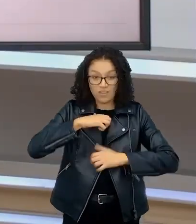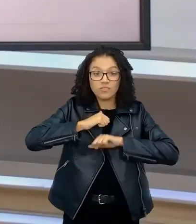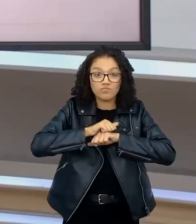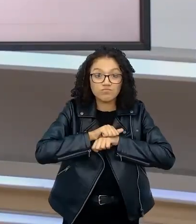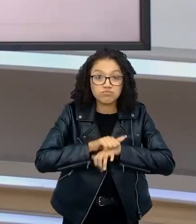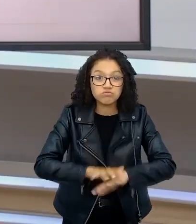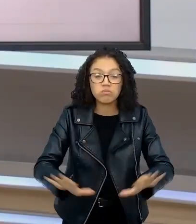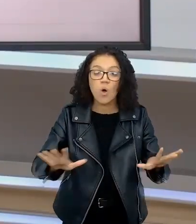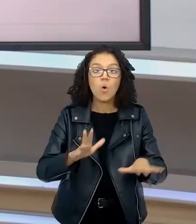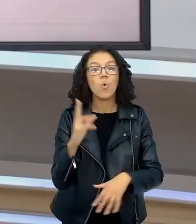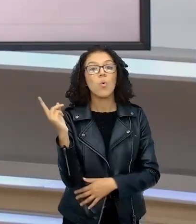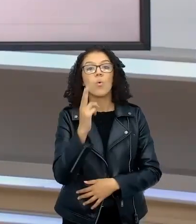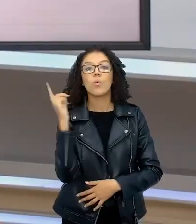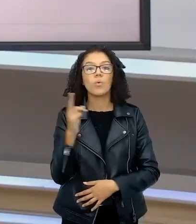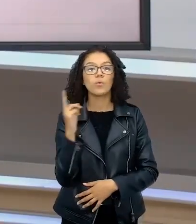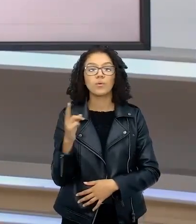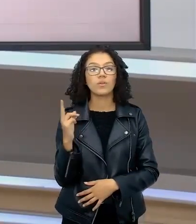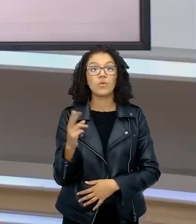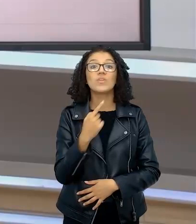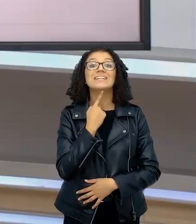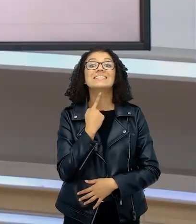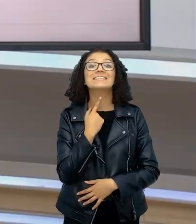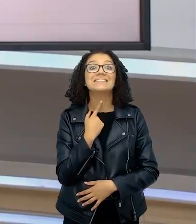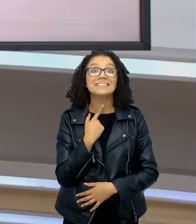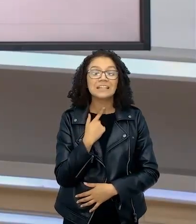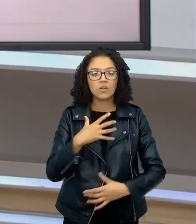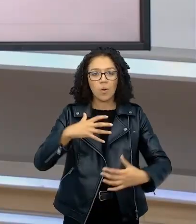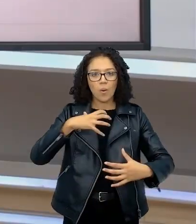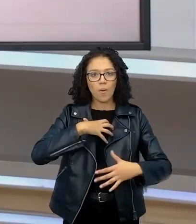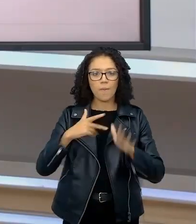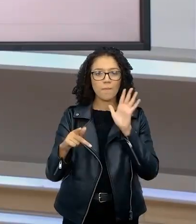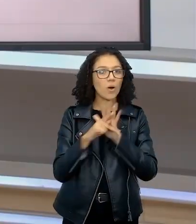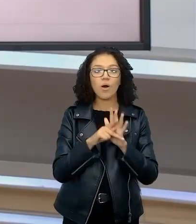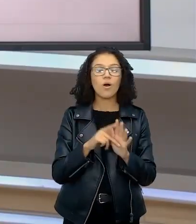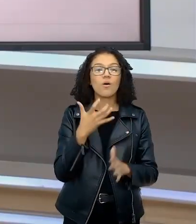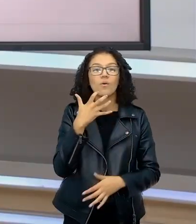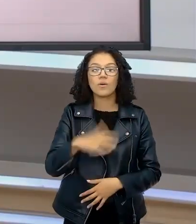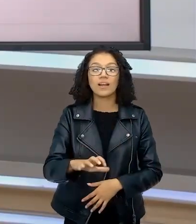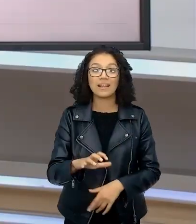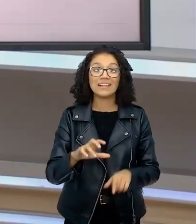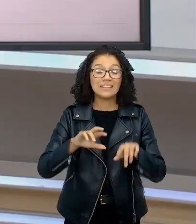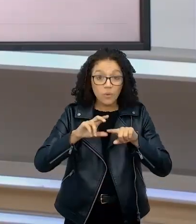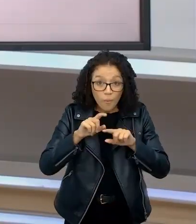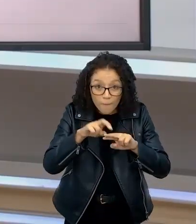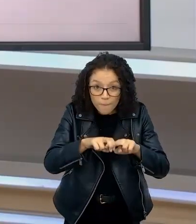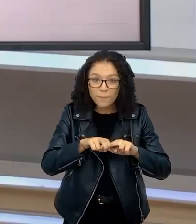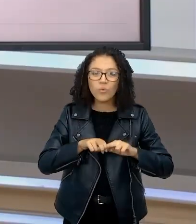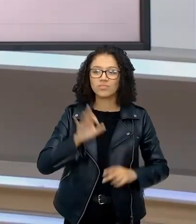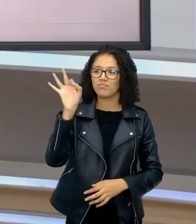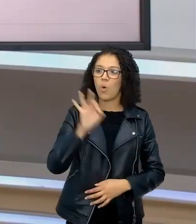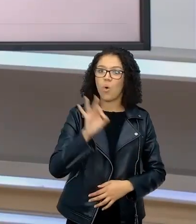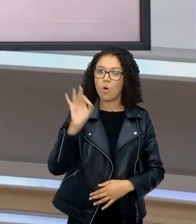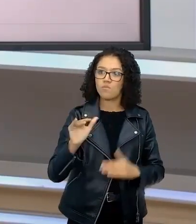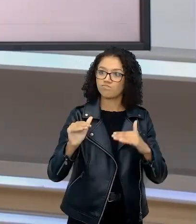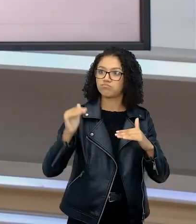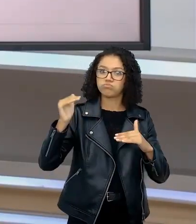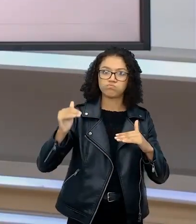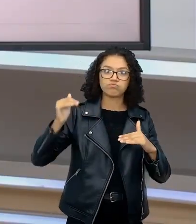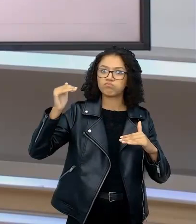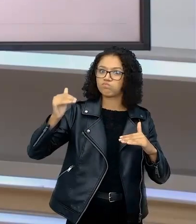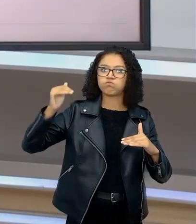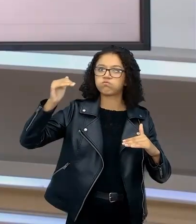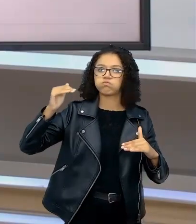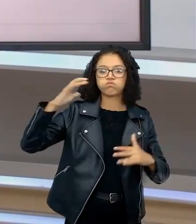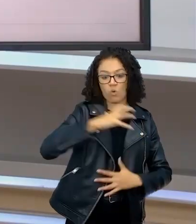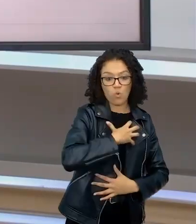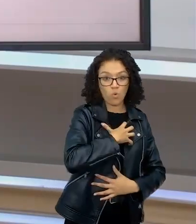quer ser. Isso significa que índices de suicídio muito altos acontecem no nosso país,